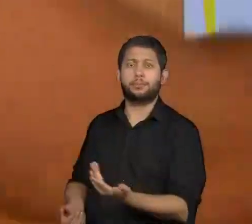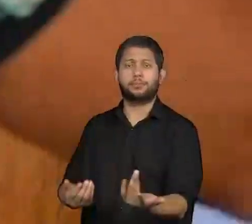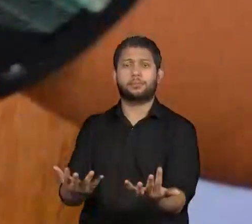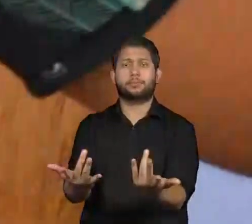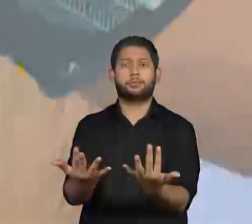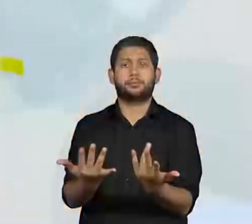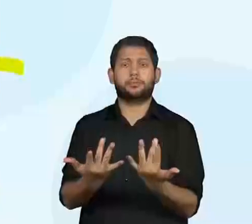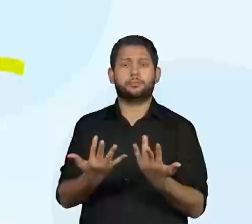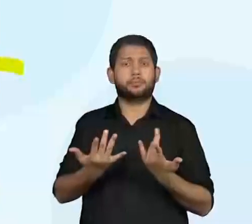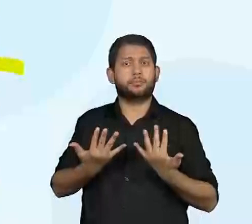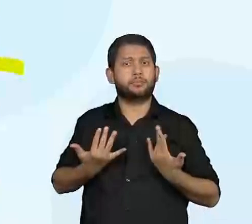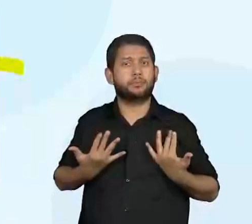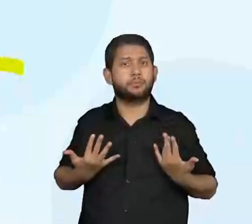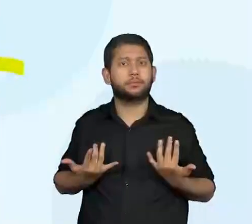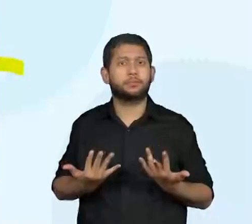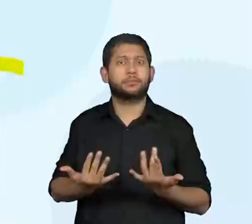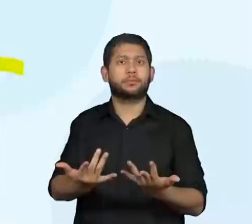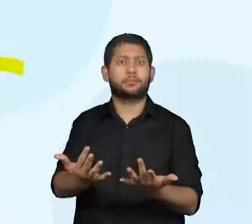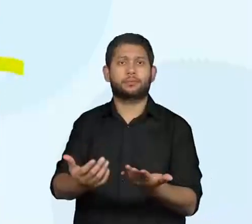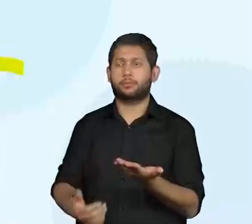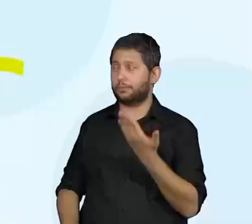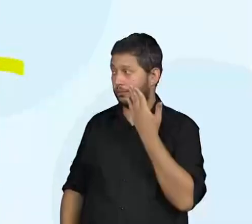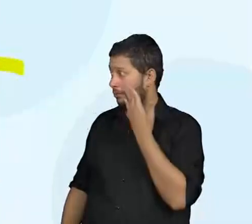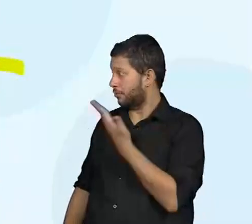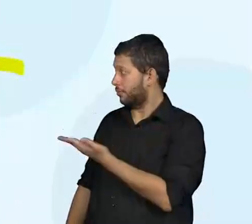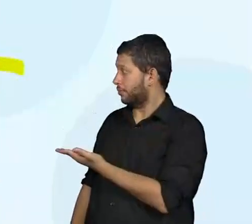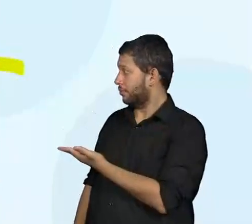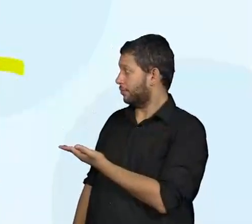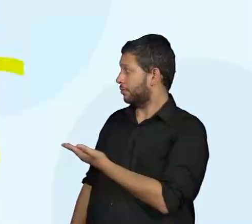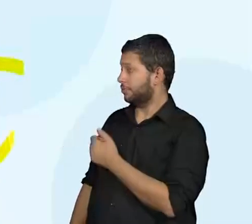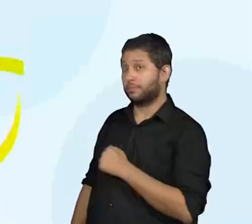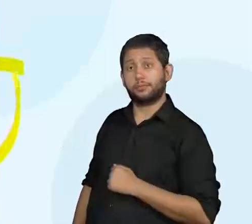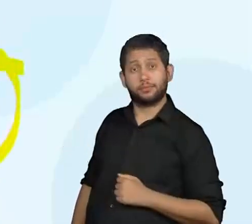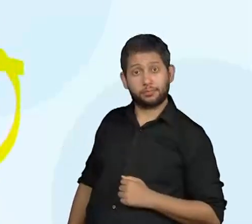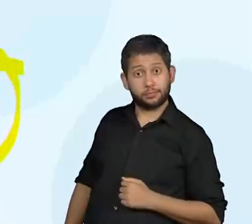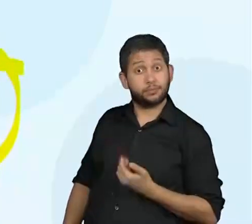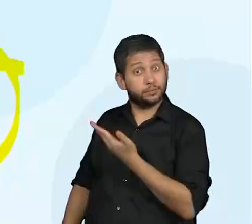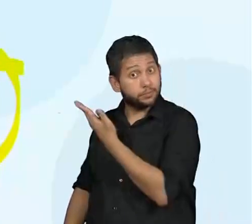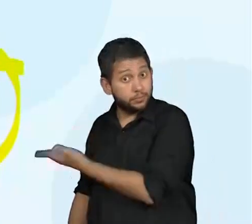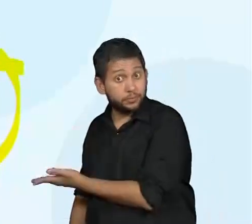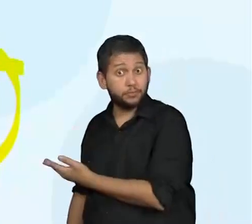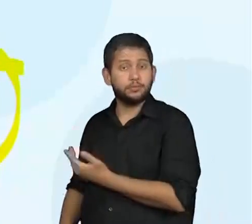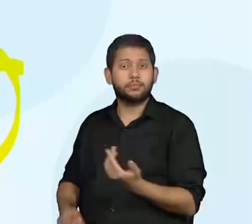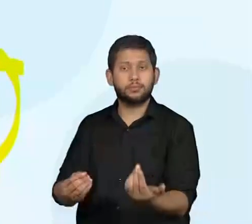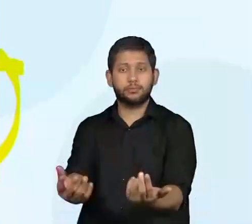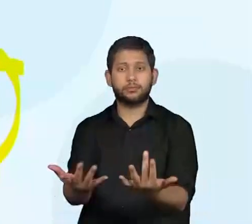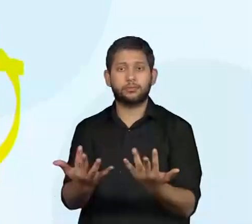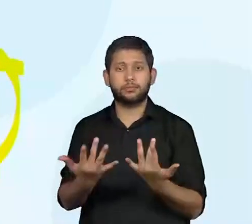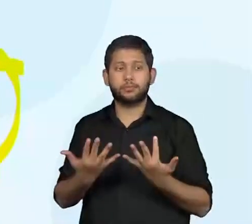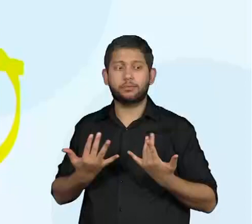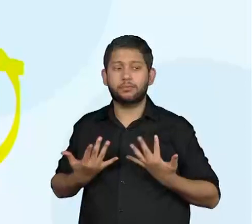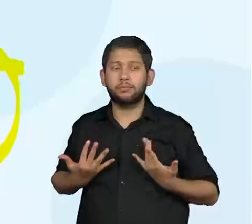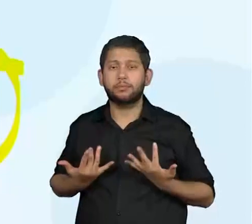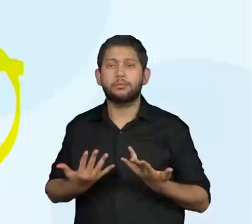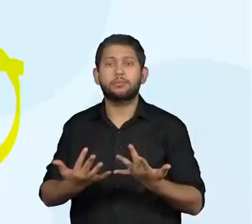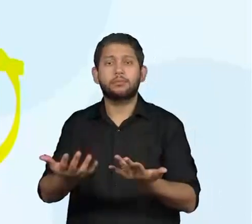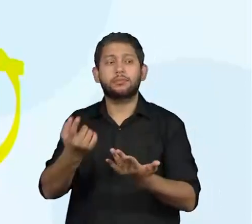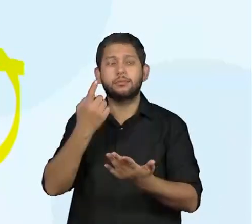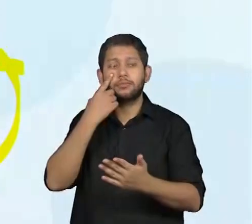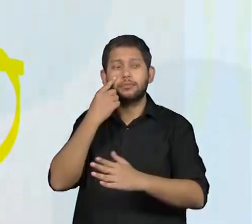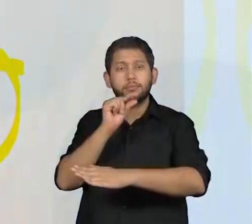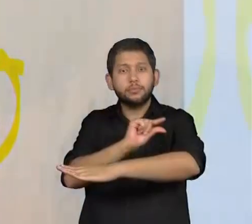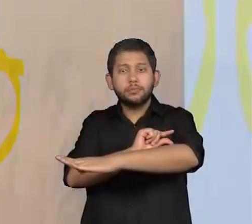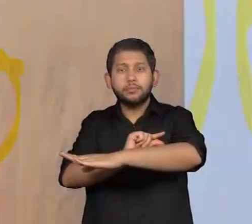Aqui e aqui. Então, geralmente nesses campos planos existe